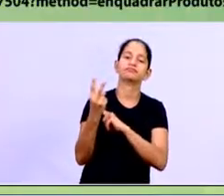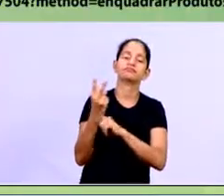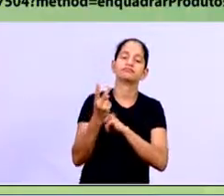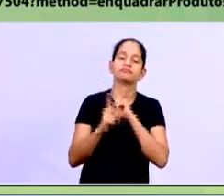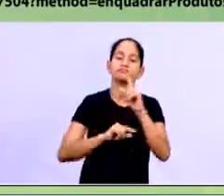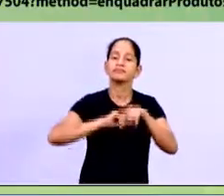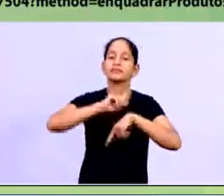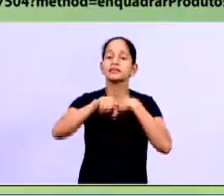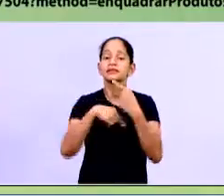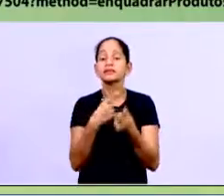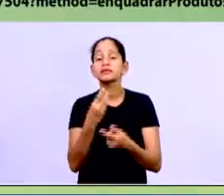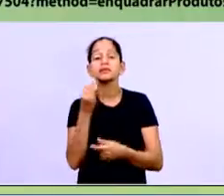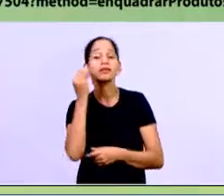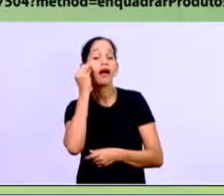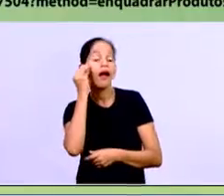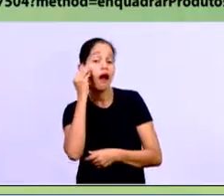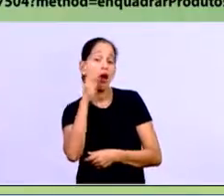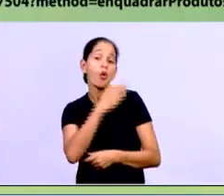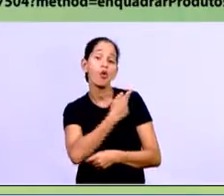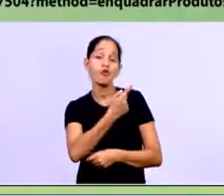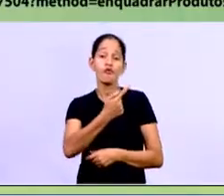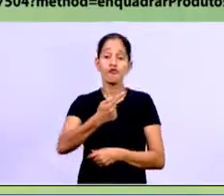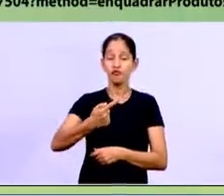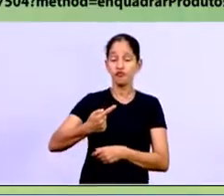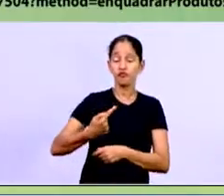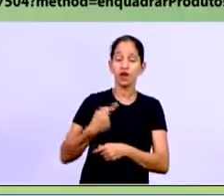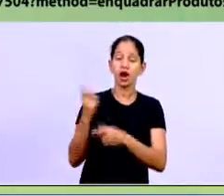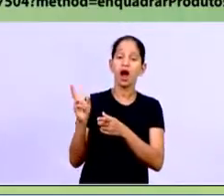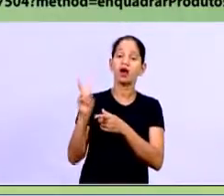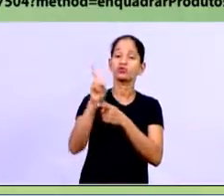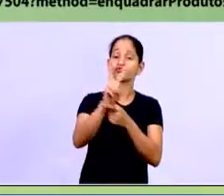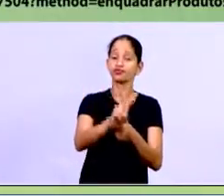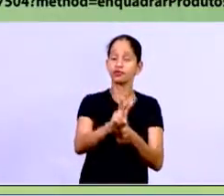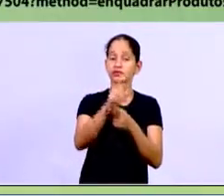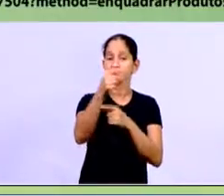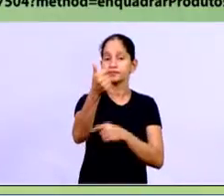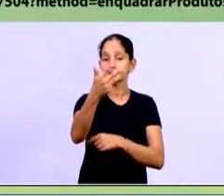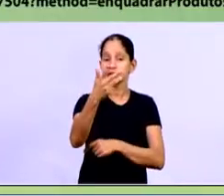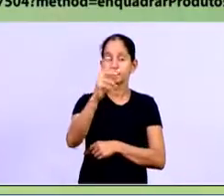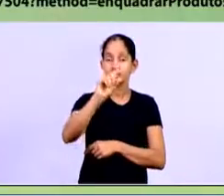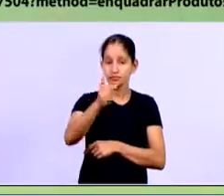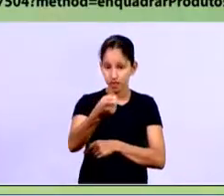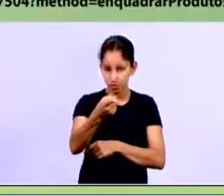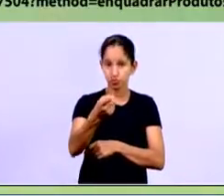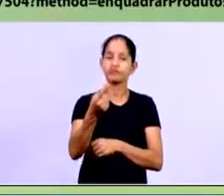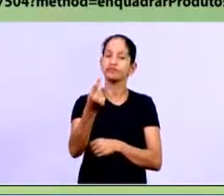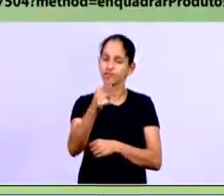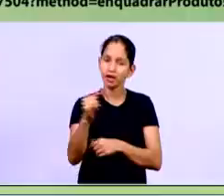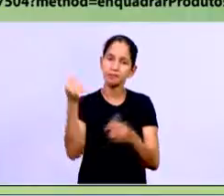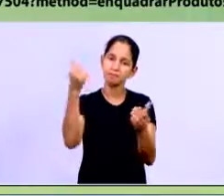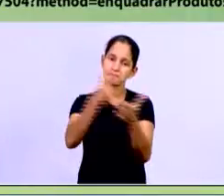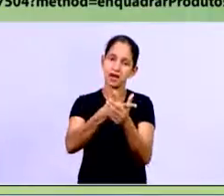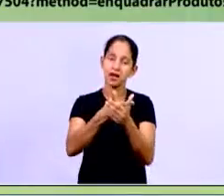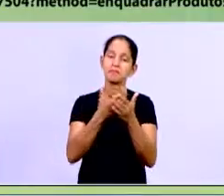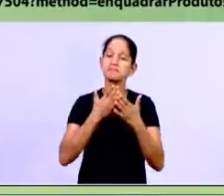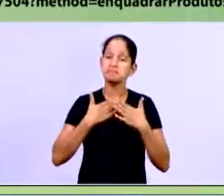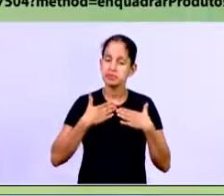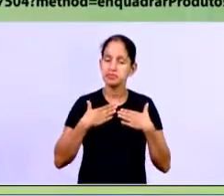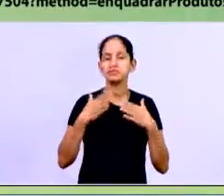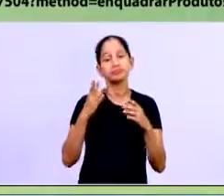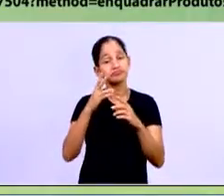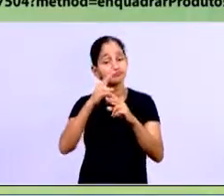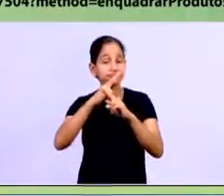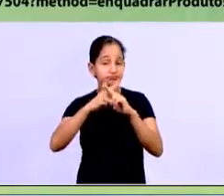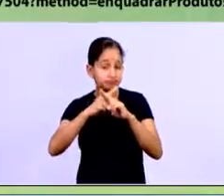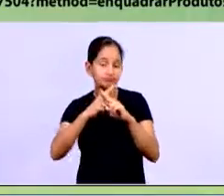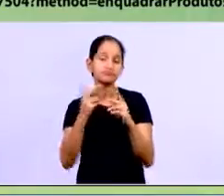um subsídio do governo, ok? De 13.588. Ok? Muito bem.